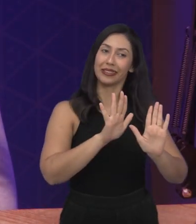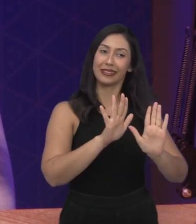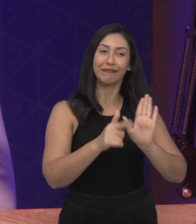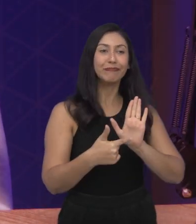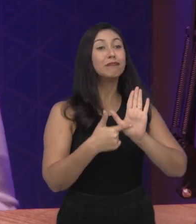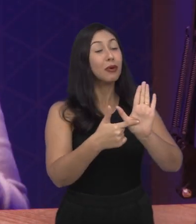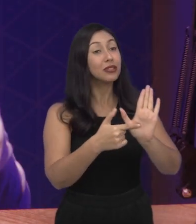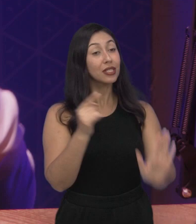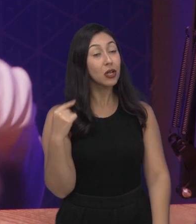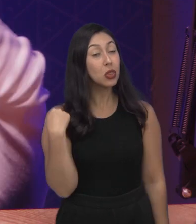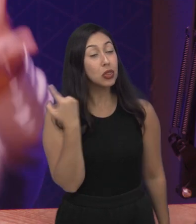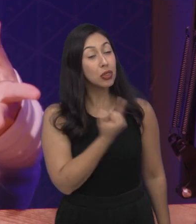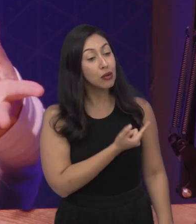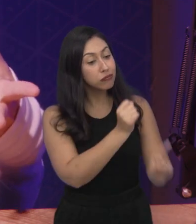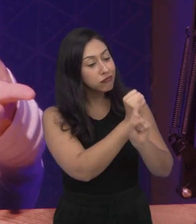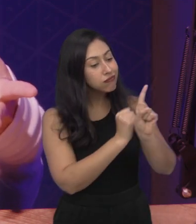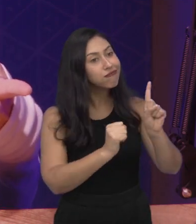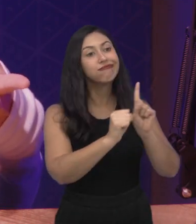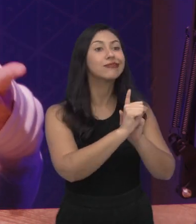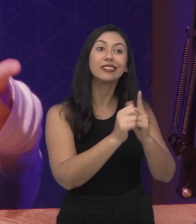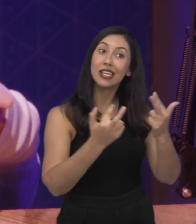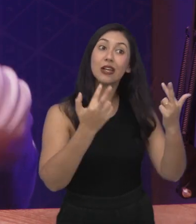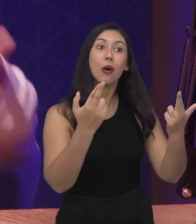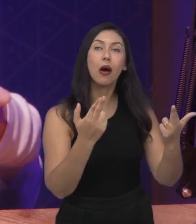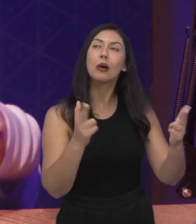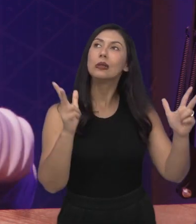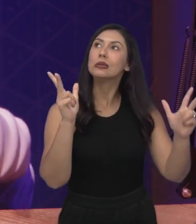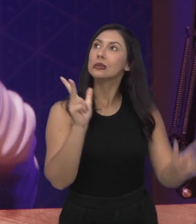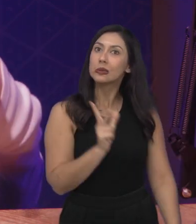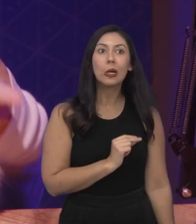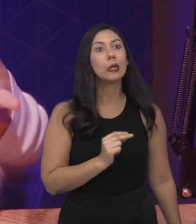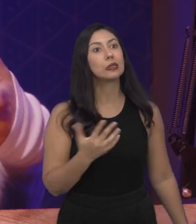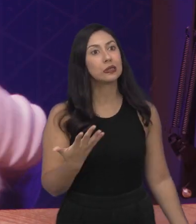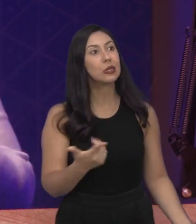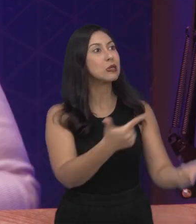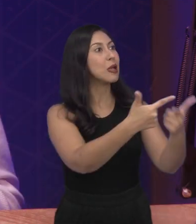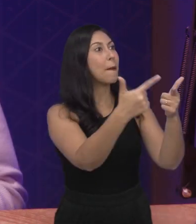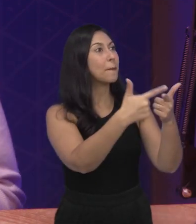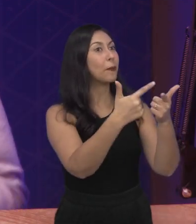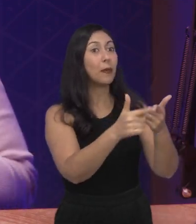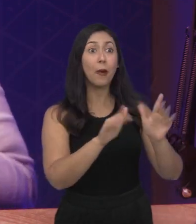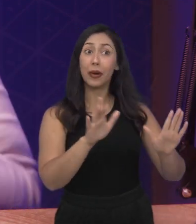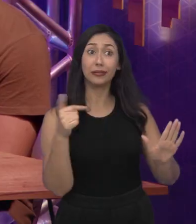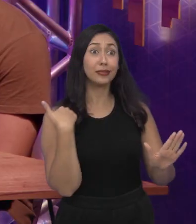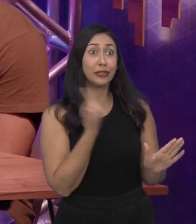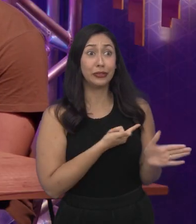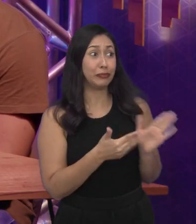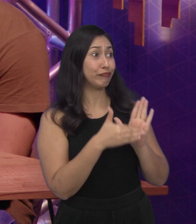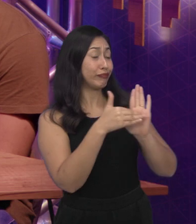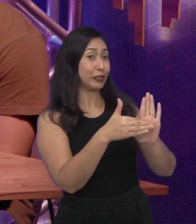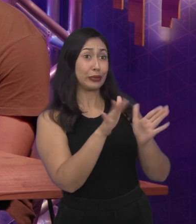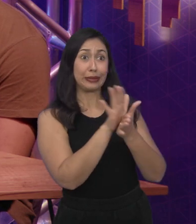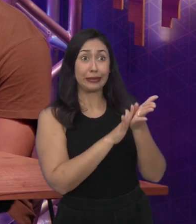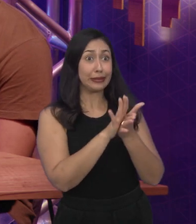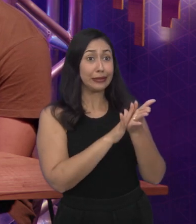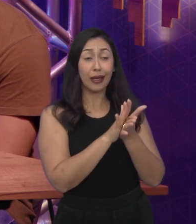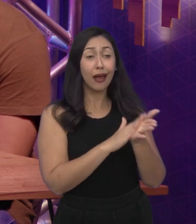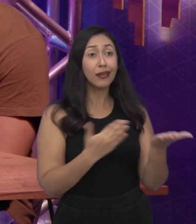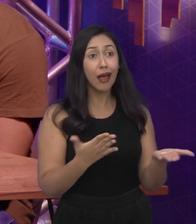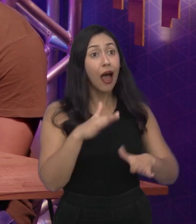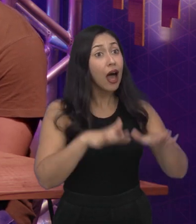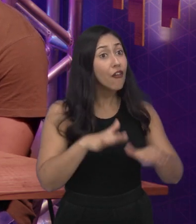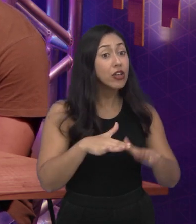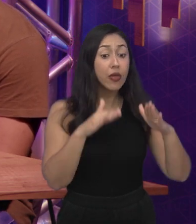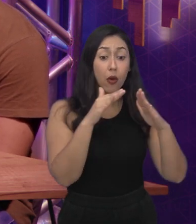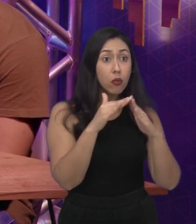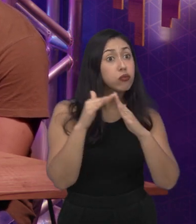a gente mesmo, como, né, sociedade, não fala, né, nossa, muita gente passa fome e ninguém faz nada. E a gente também não fazendo nada. E às